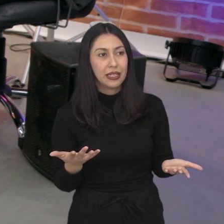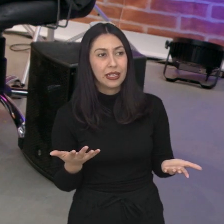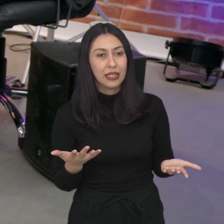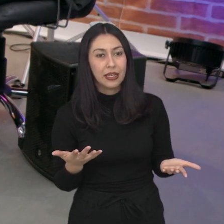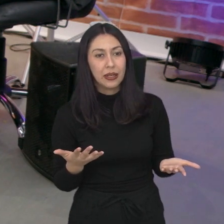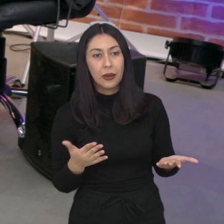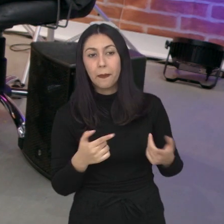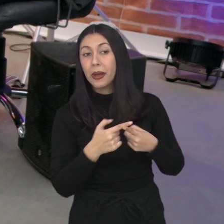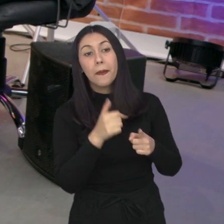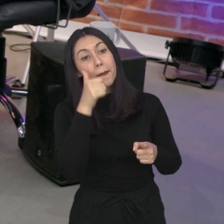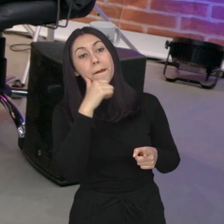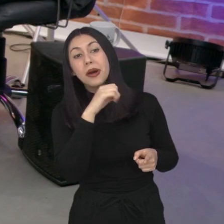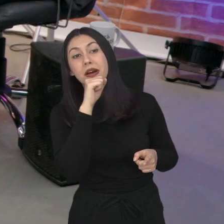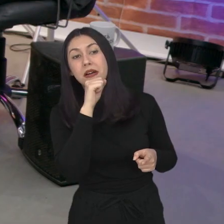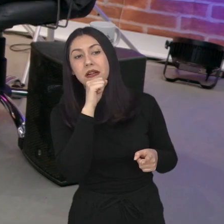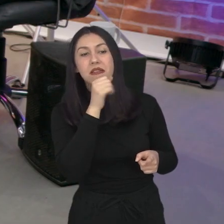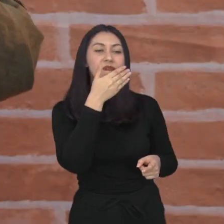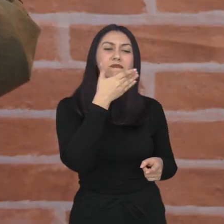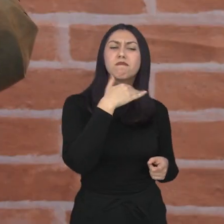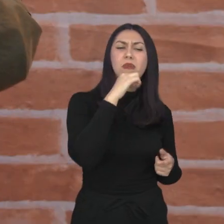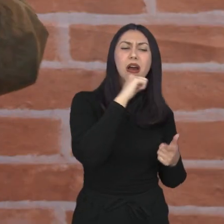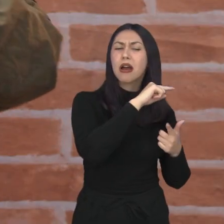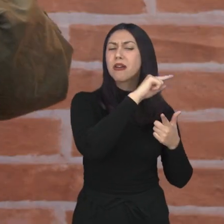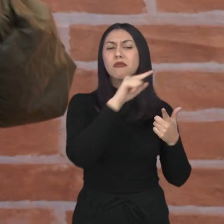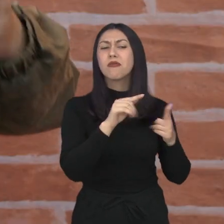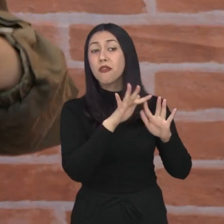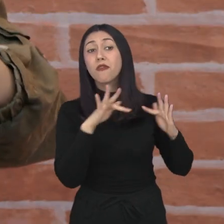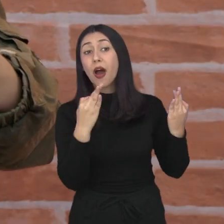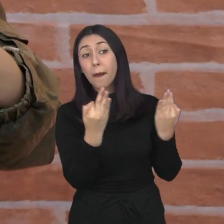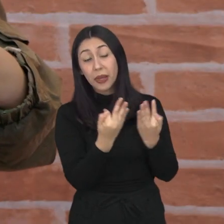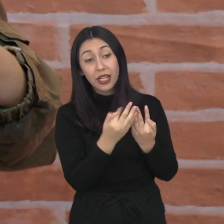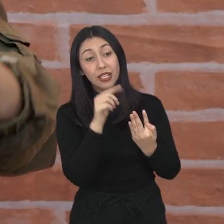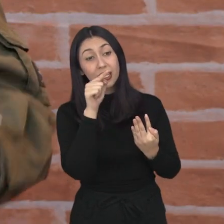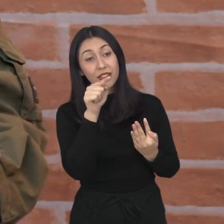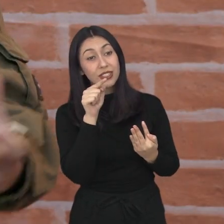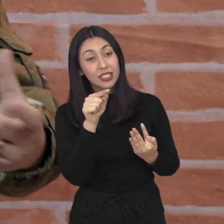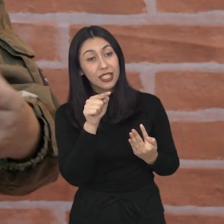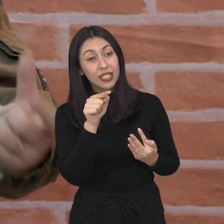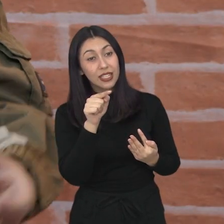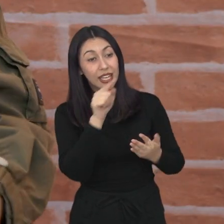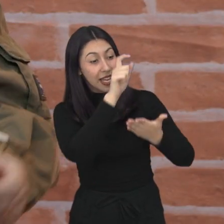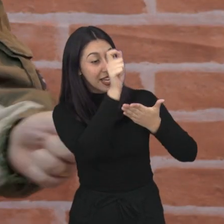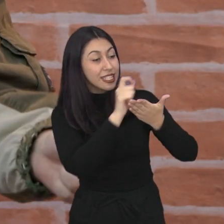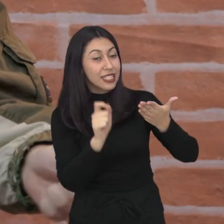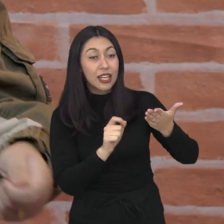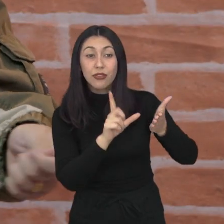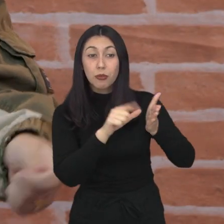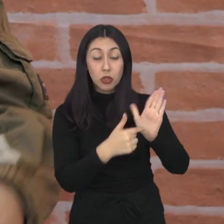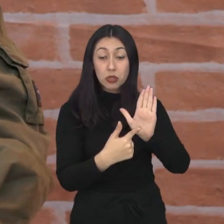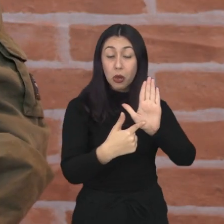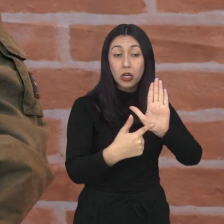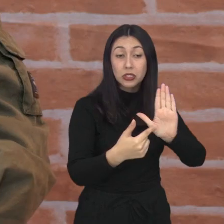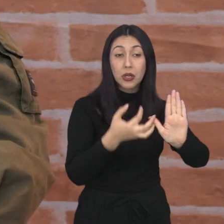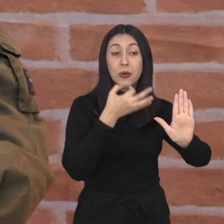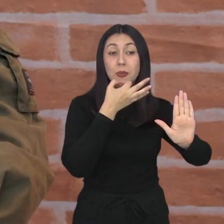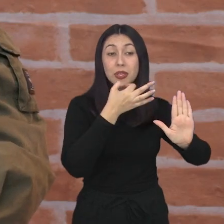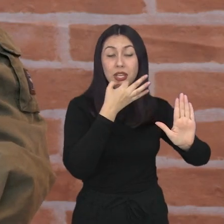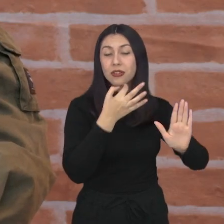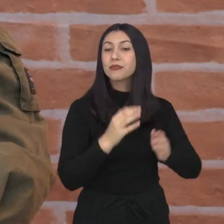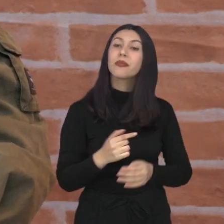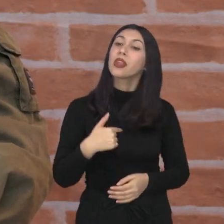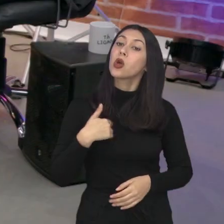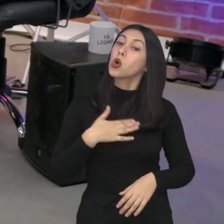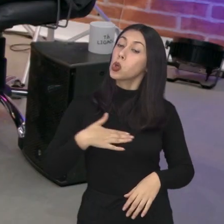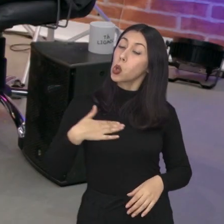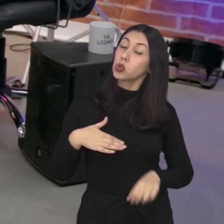assim, mãe, pai, irmão, parente, enfim, que você escreve uma parada e pede uma opinião, ou você... Eu